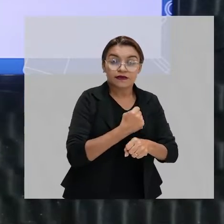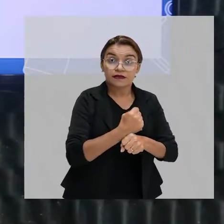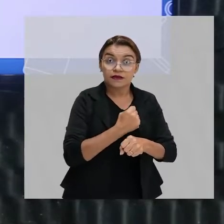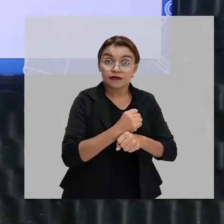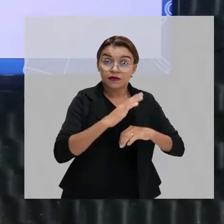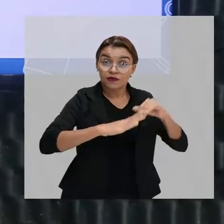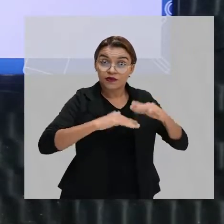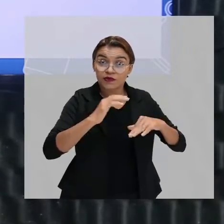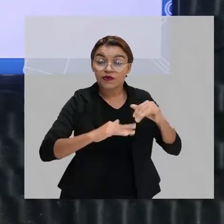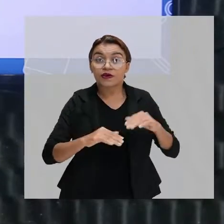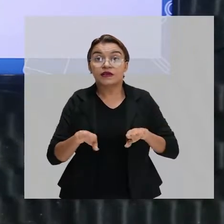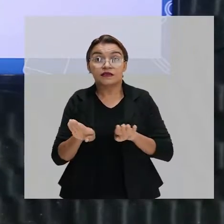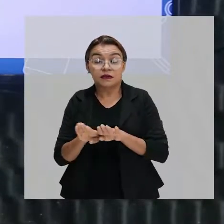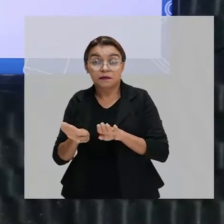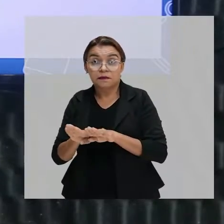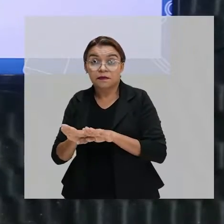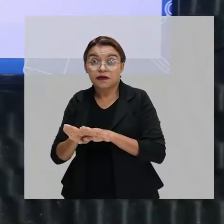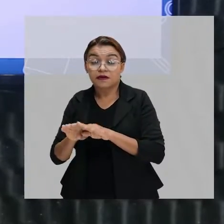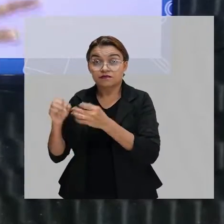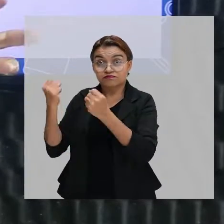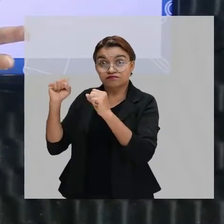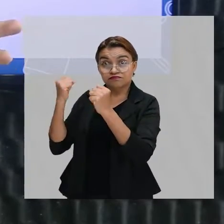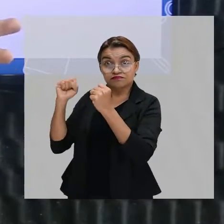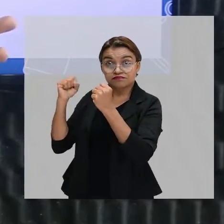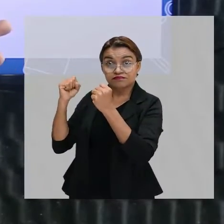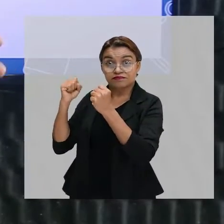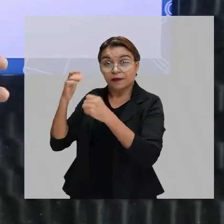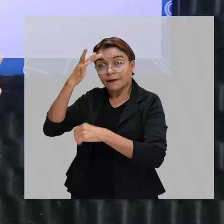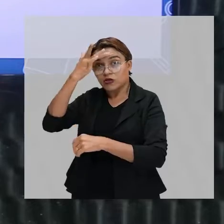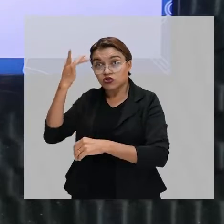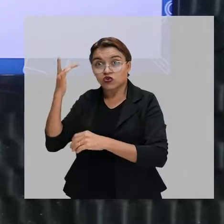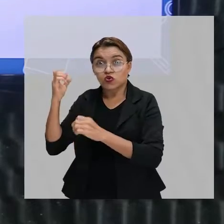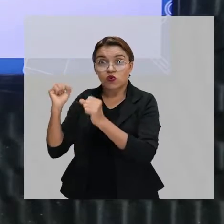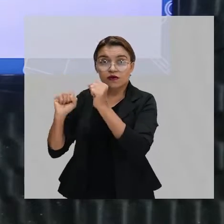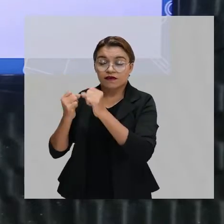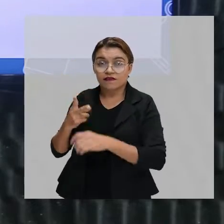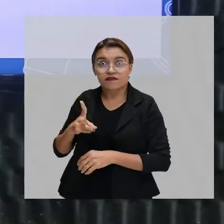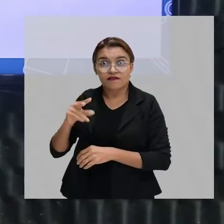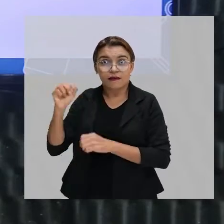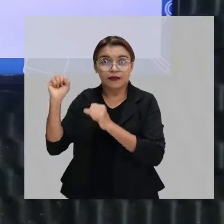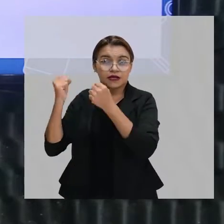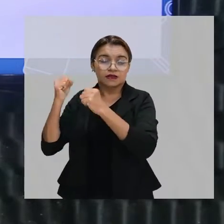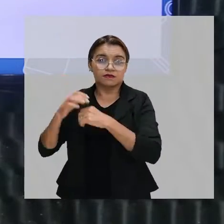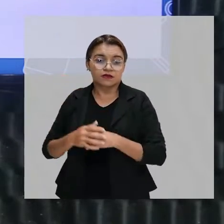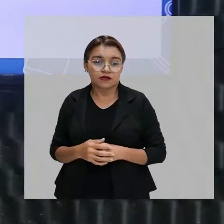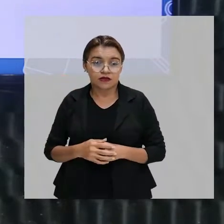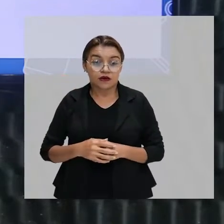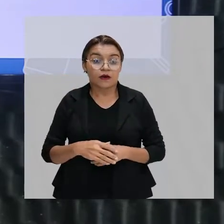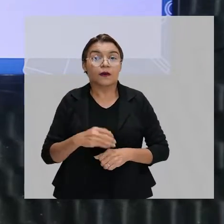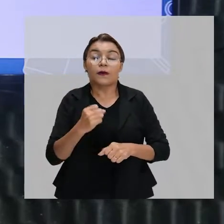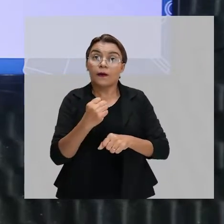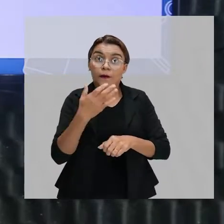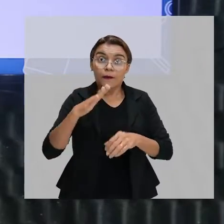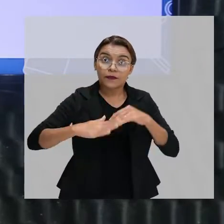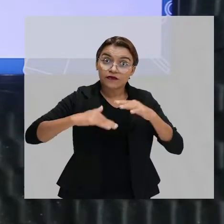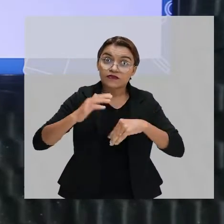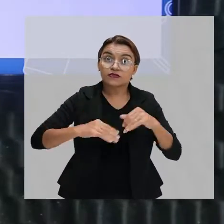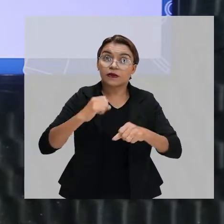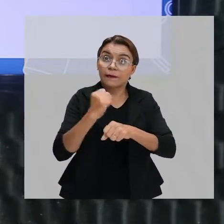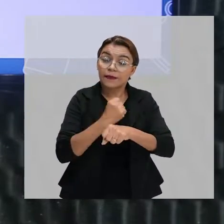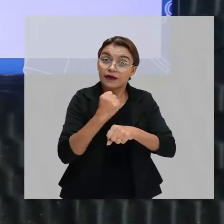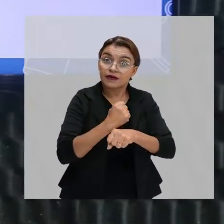em relação aos corpos né o pedreiro apesar de não de não ir para academia ter um corpo ali todo definido por quê